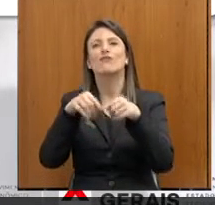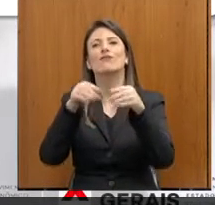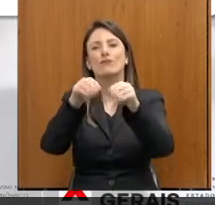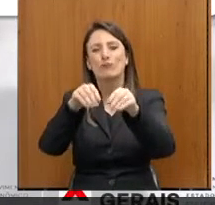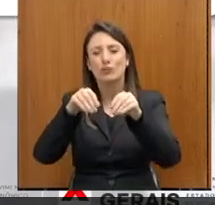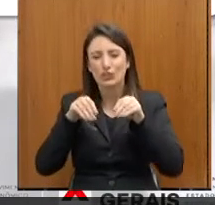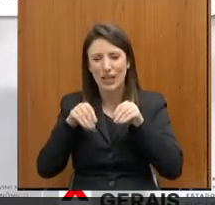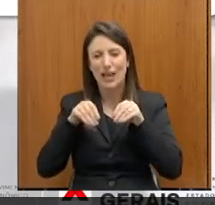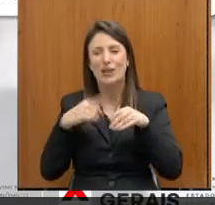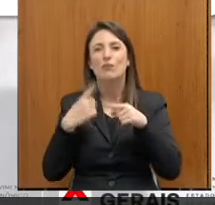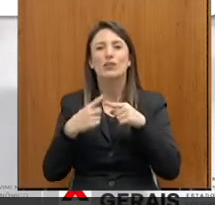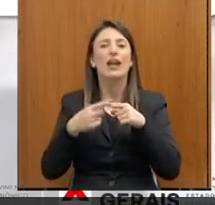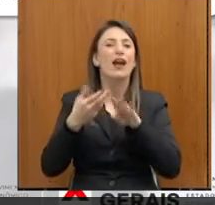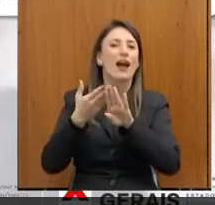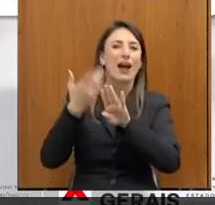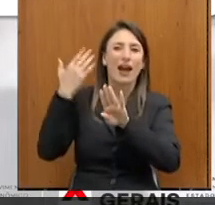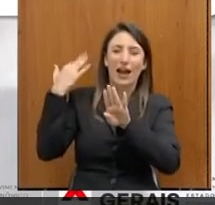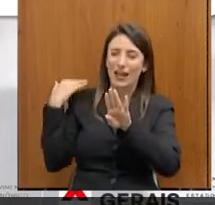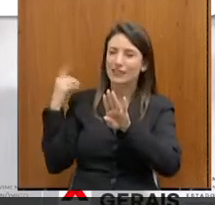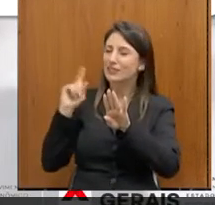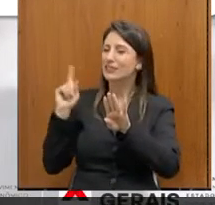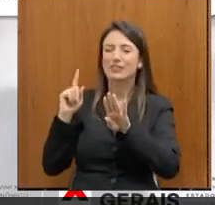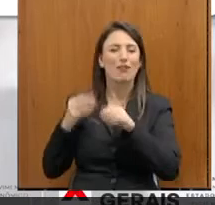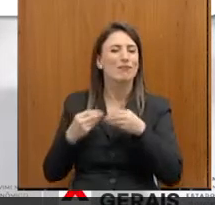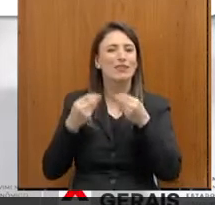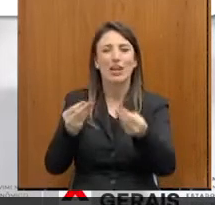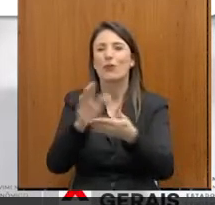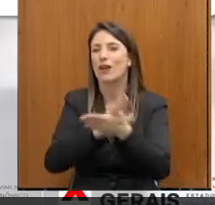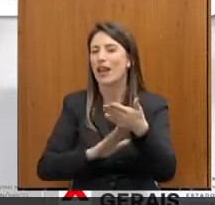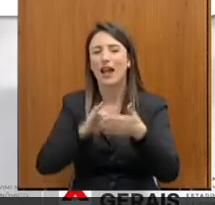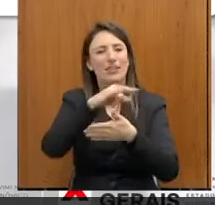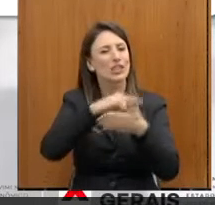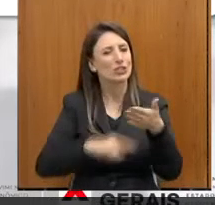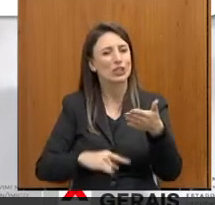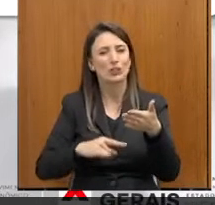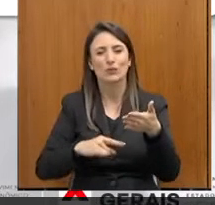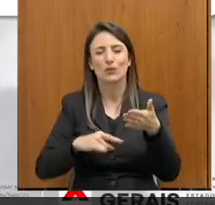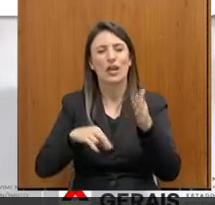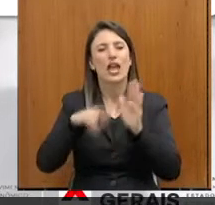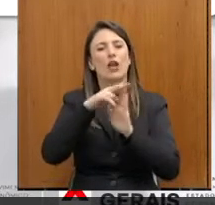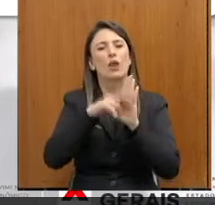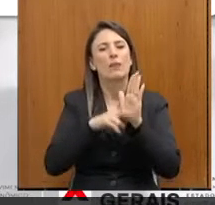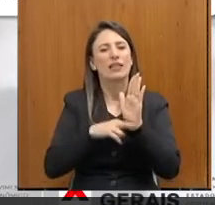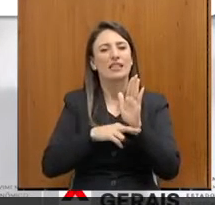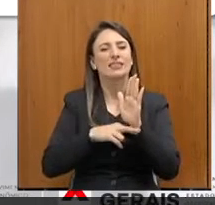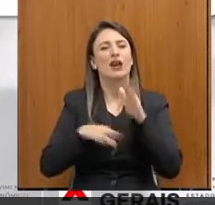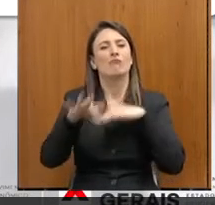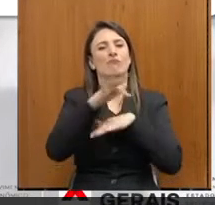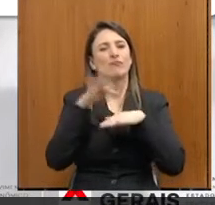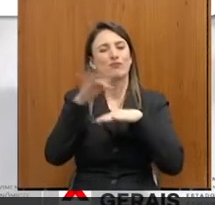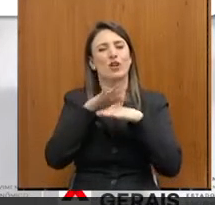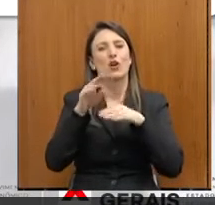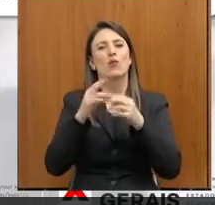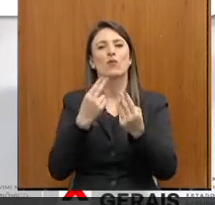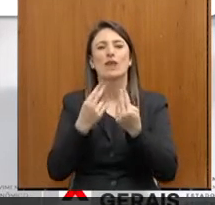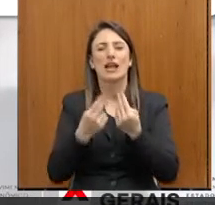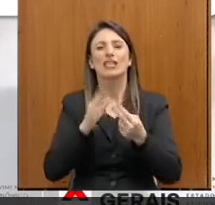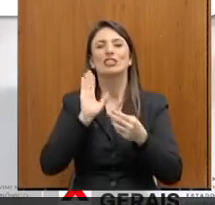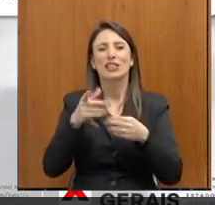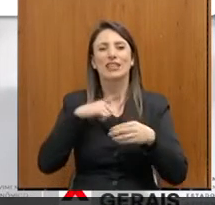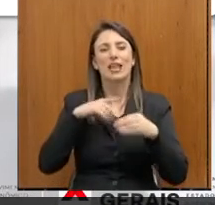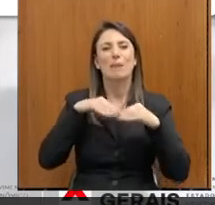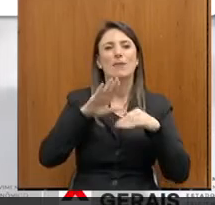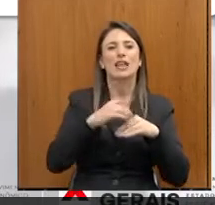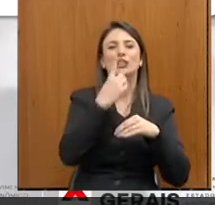urbana não entregou nem um título então nós já estamos com mais de 1.200 títulos entregues